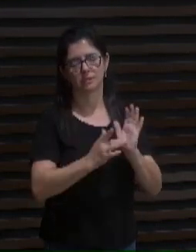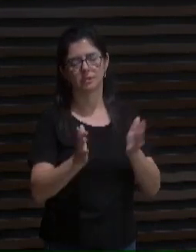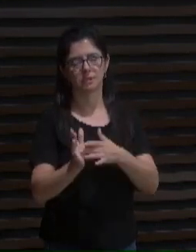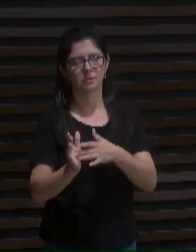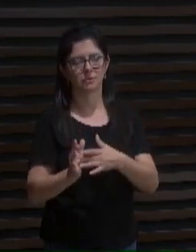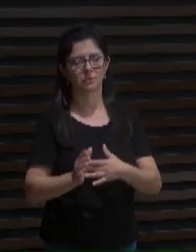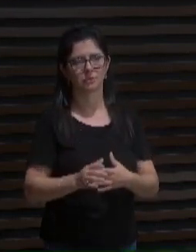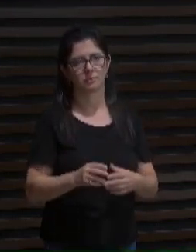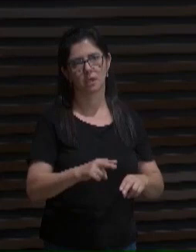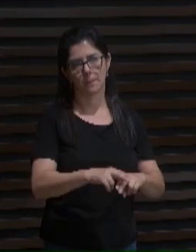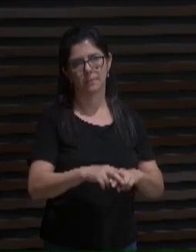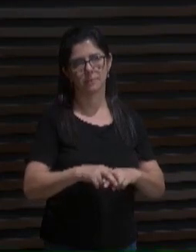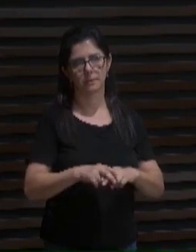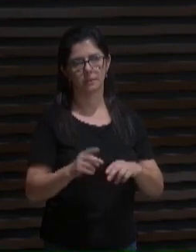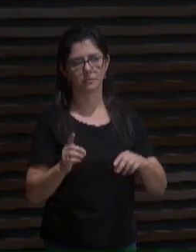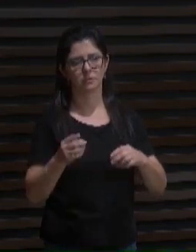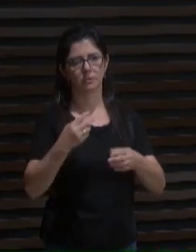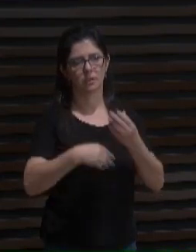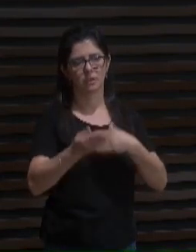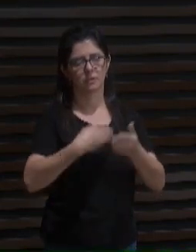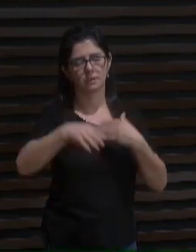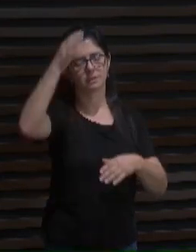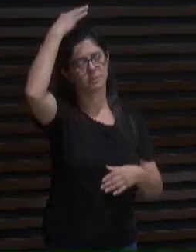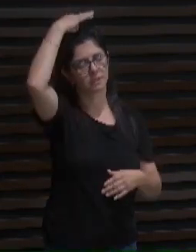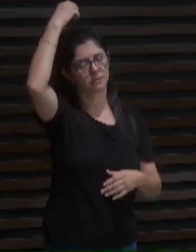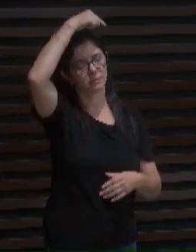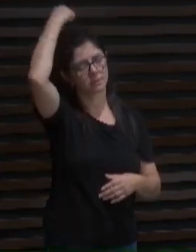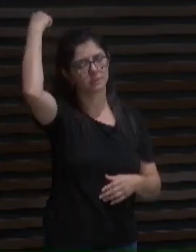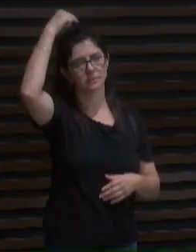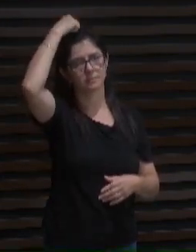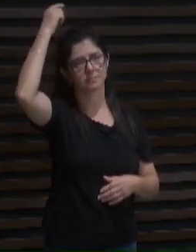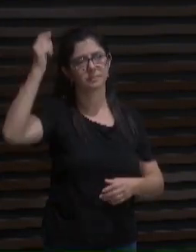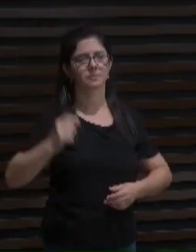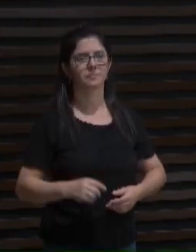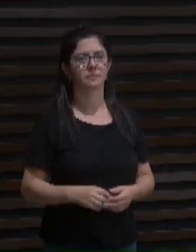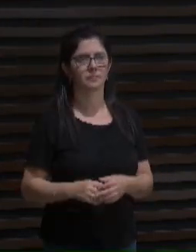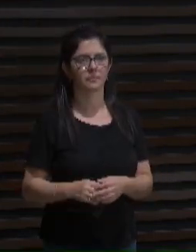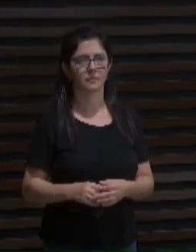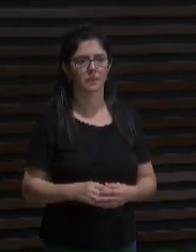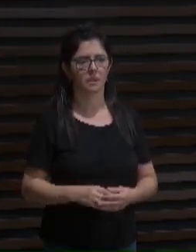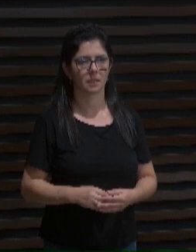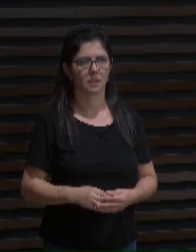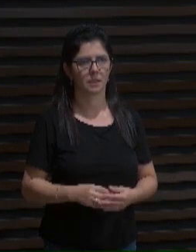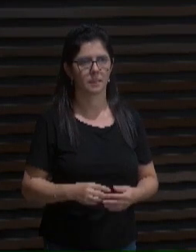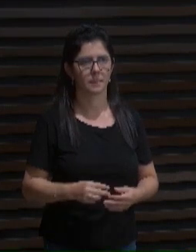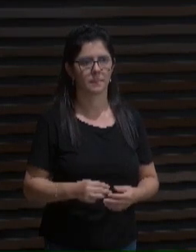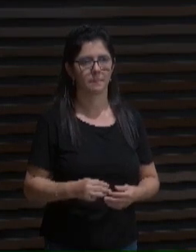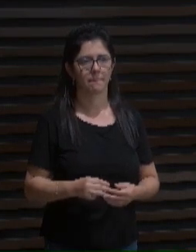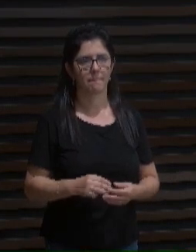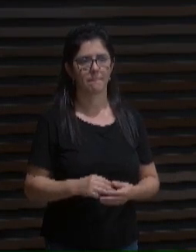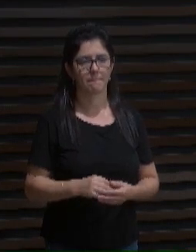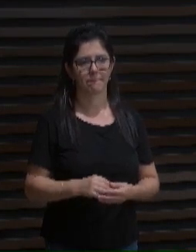Santo. Olha que interessante essa frase desse irmão aqui, Samuel Chadwick, ministro metodista.